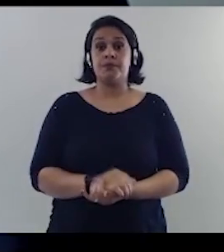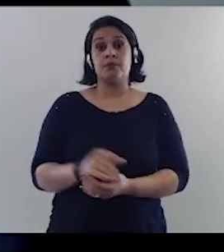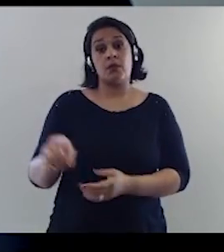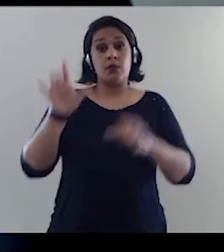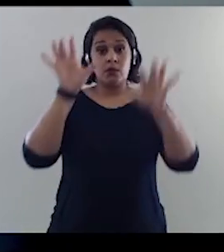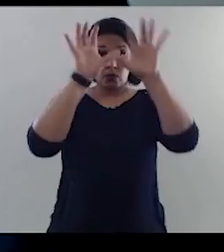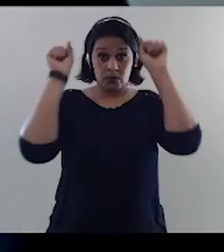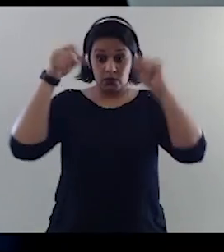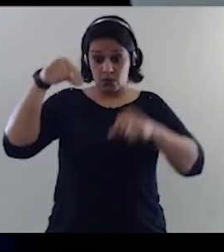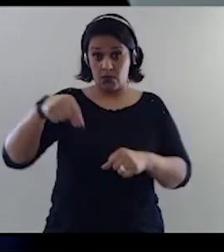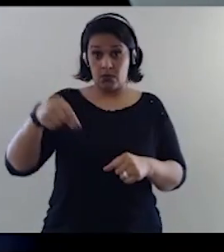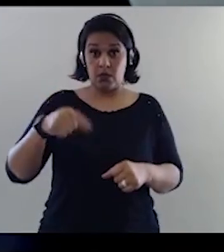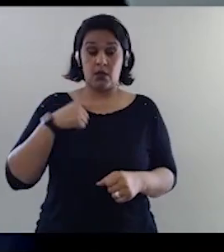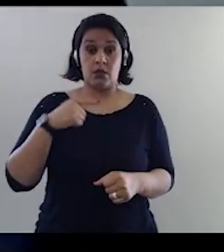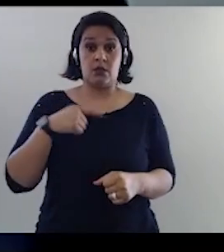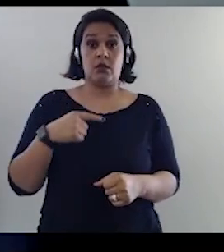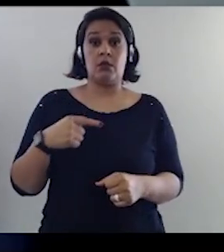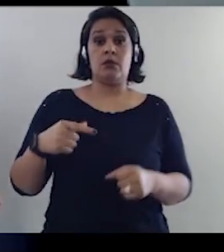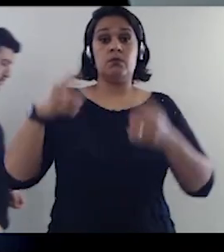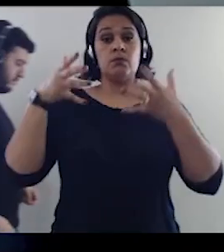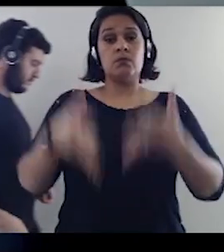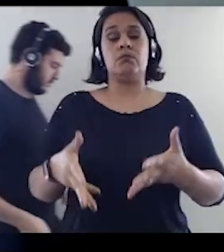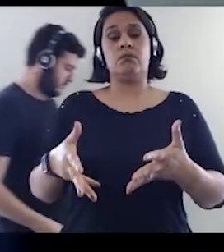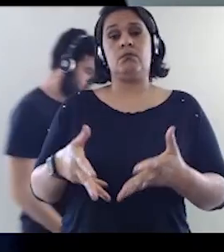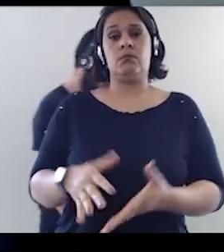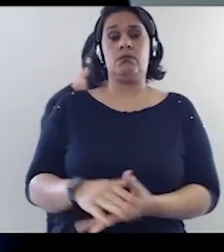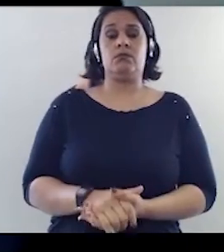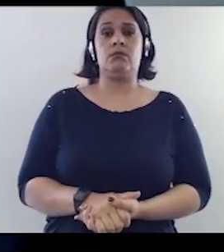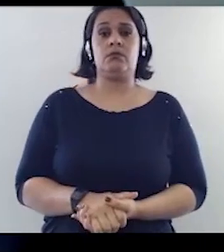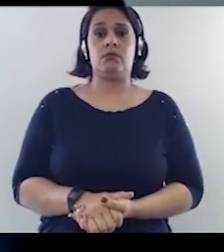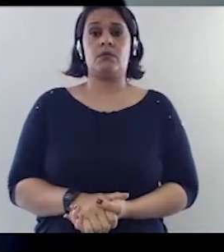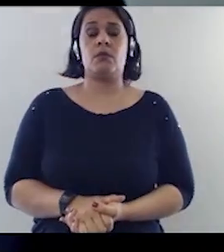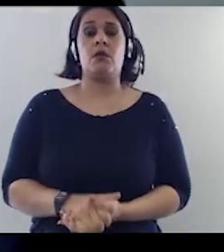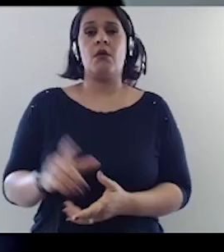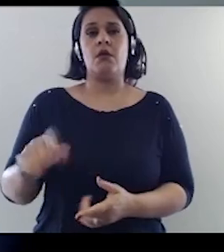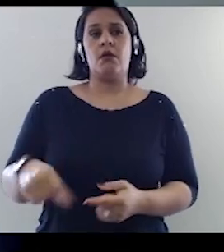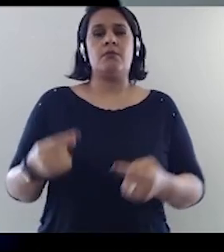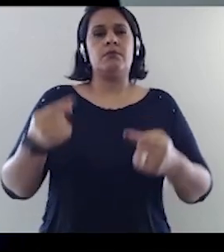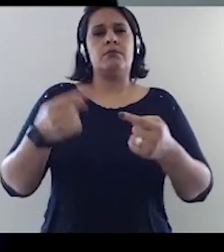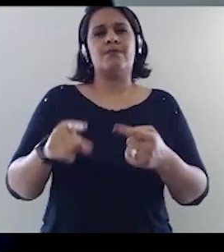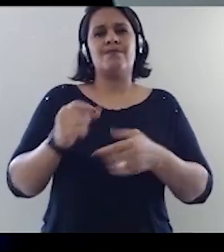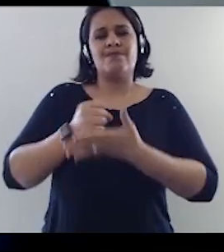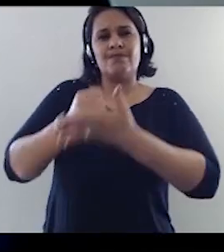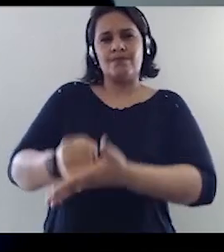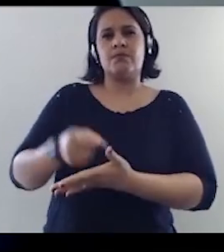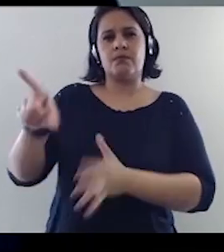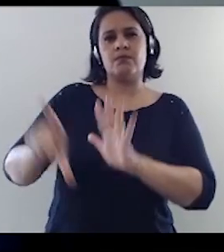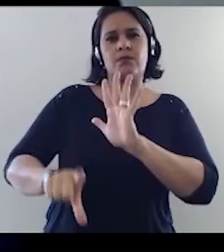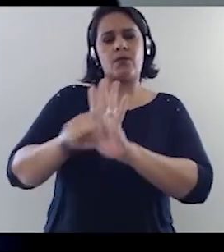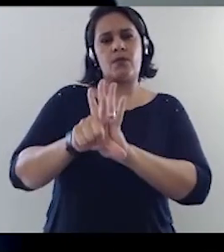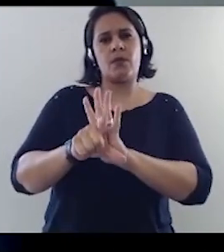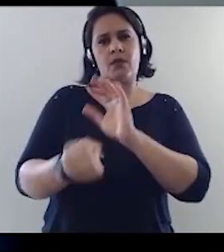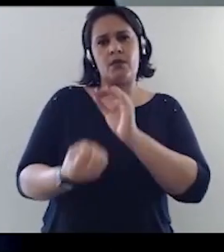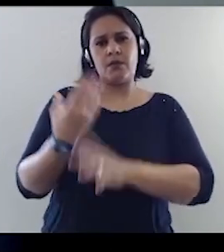Tribunal aqui entrou num ativismo favorável ao legislador, dando-lhe todavia uma